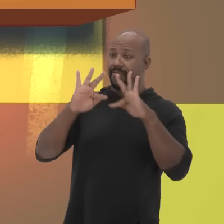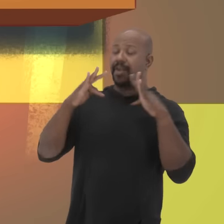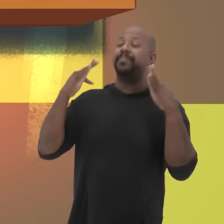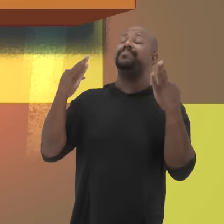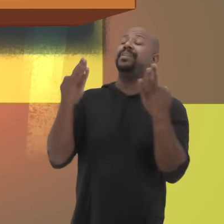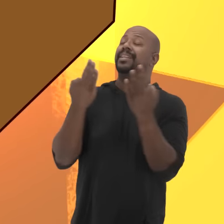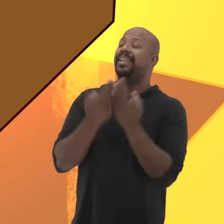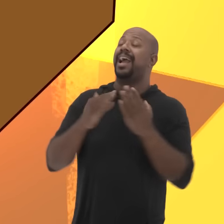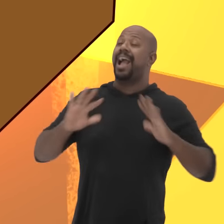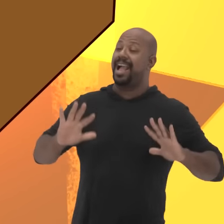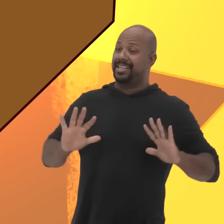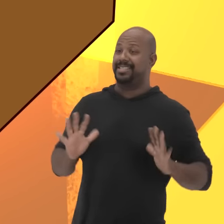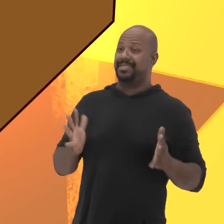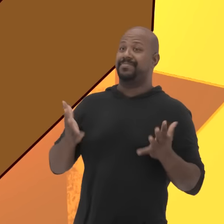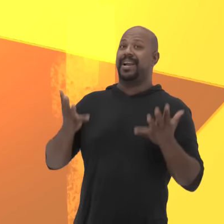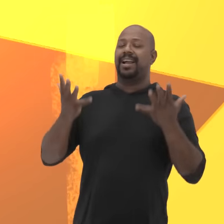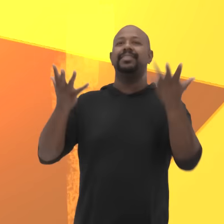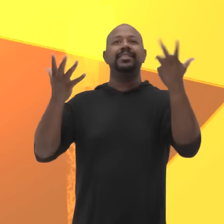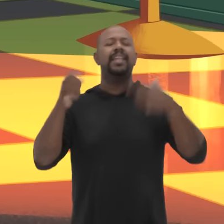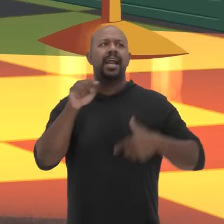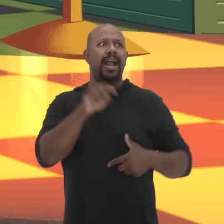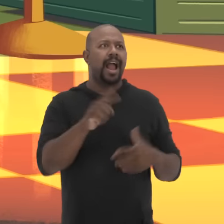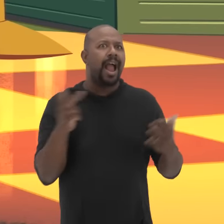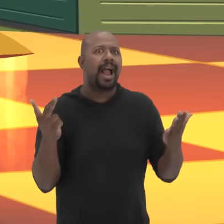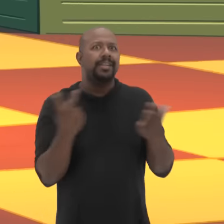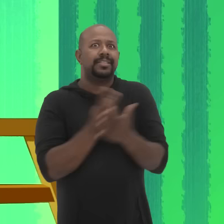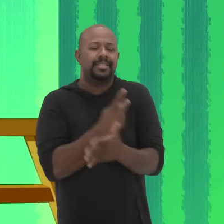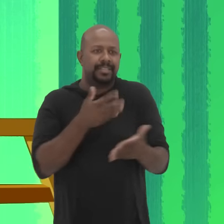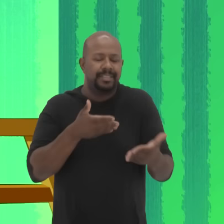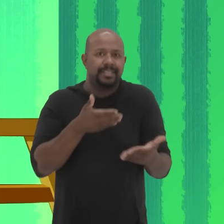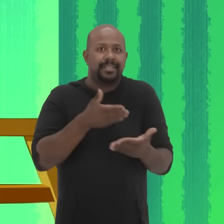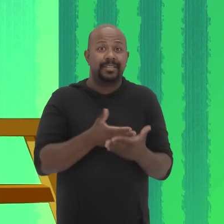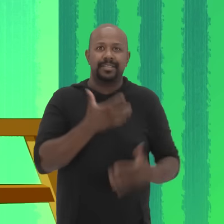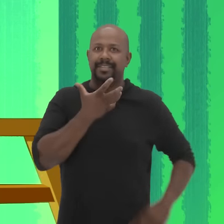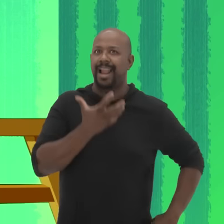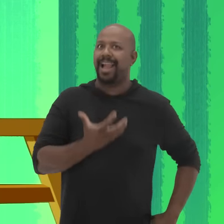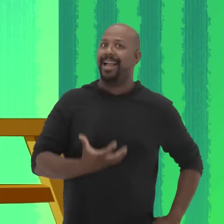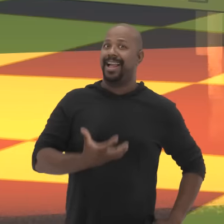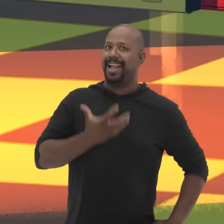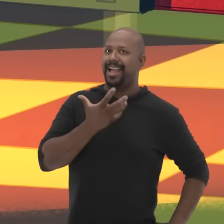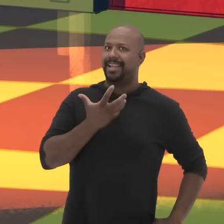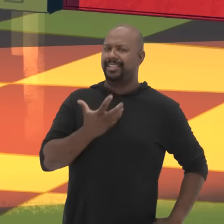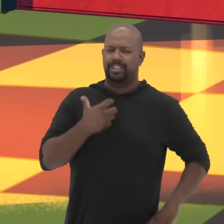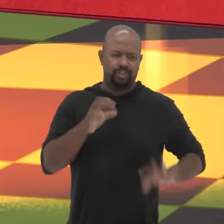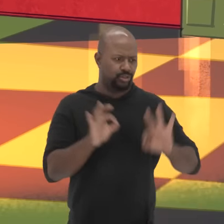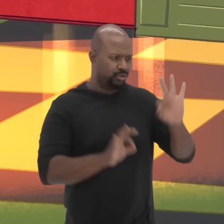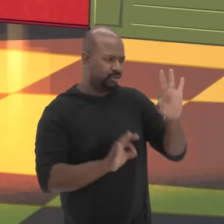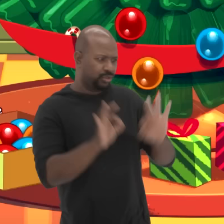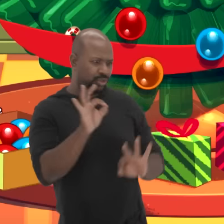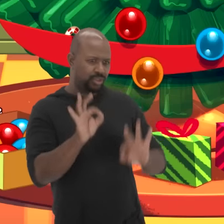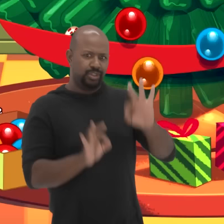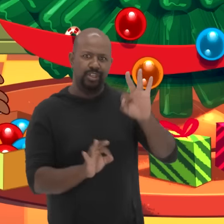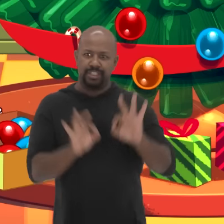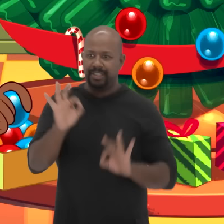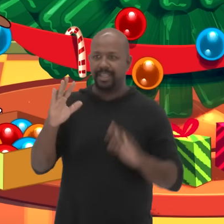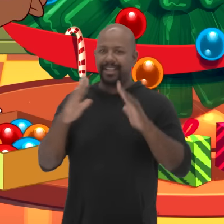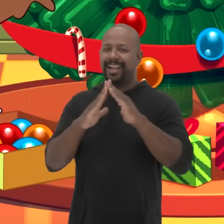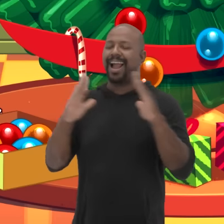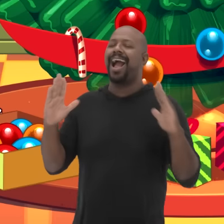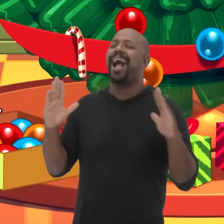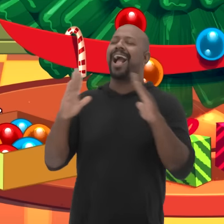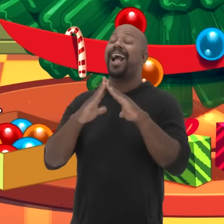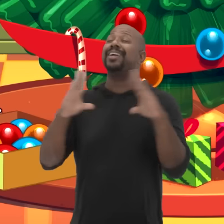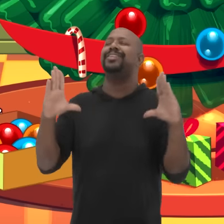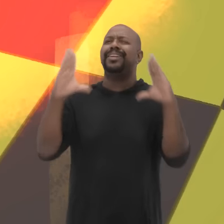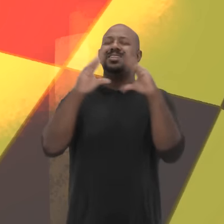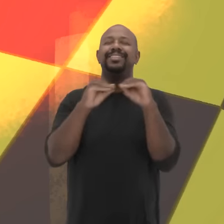A família animada, vem chegando o Natal. Vamos preparar a casa